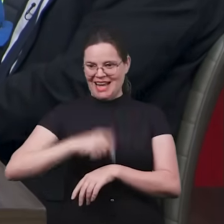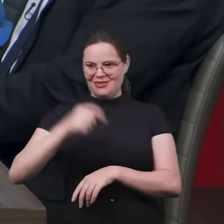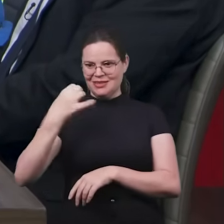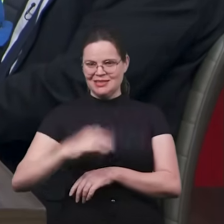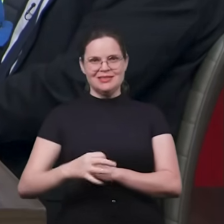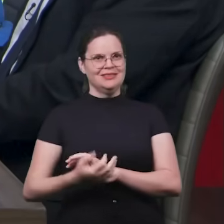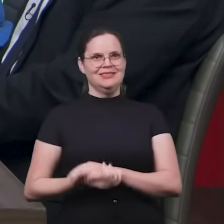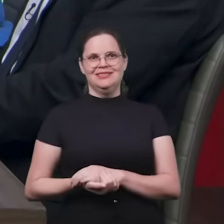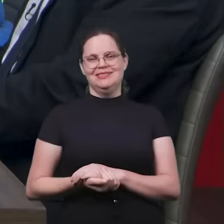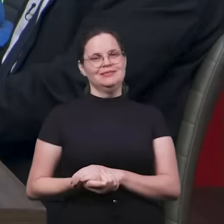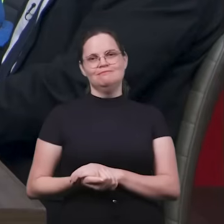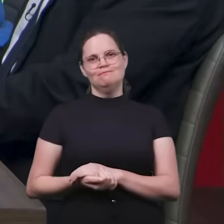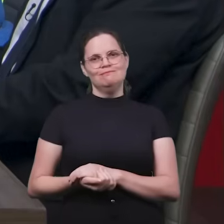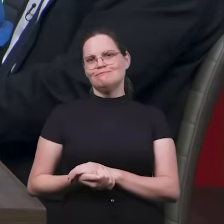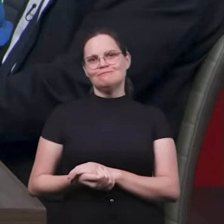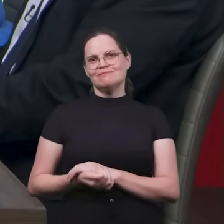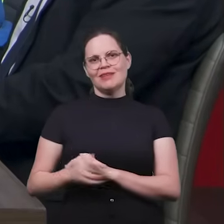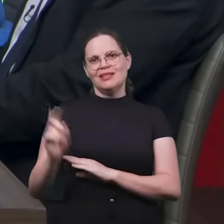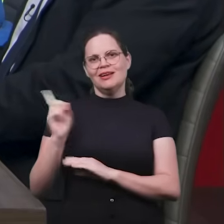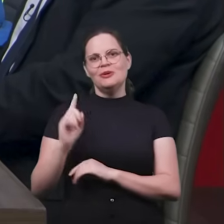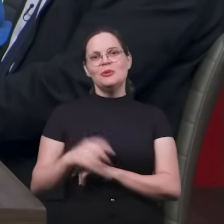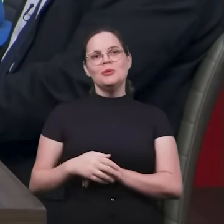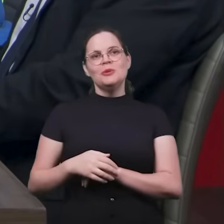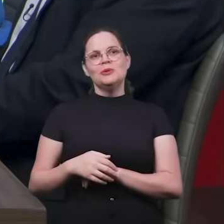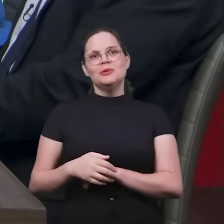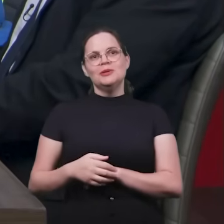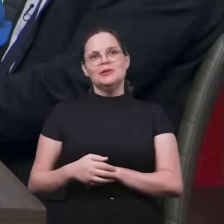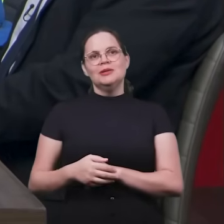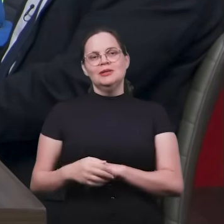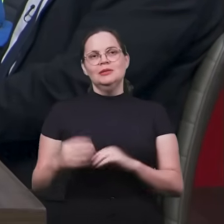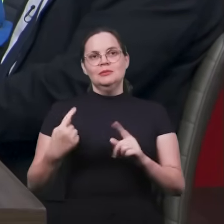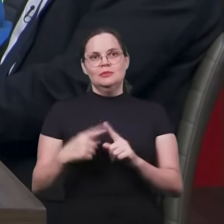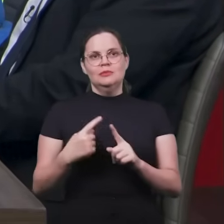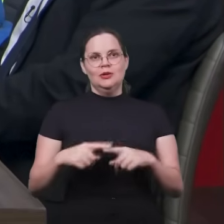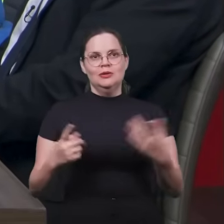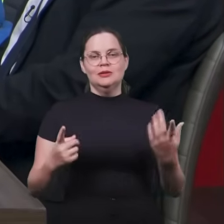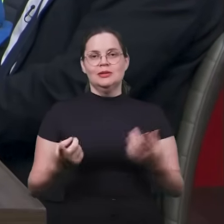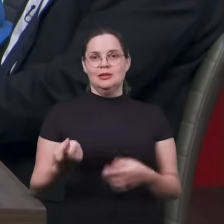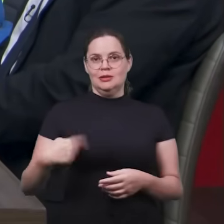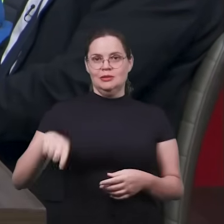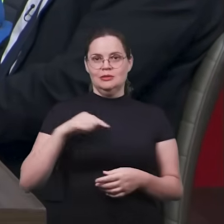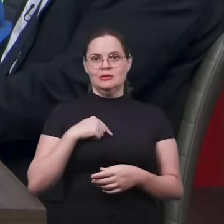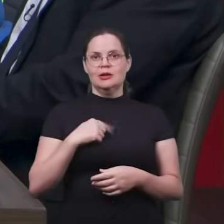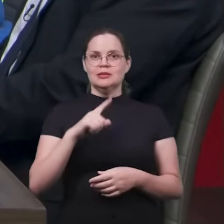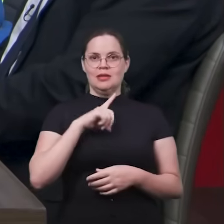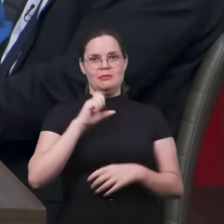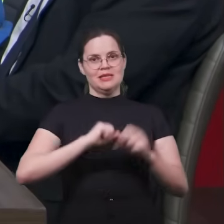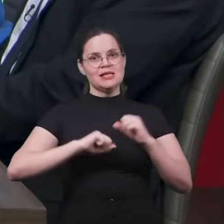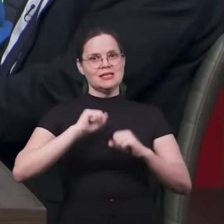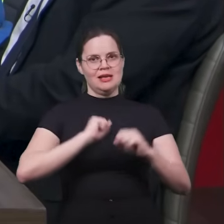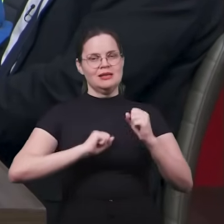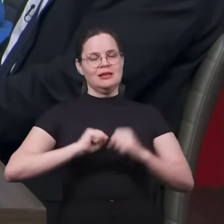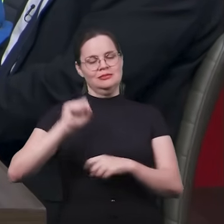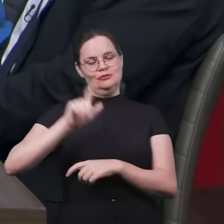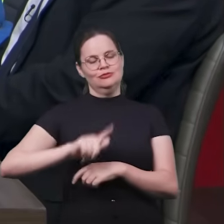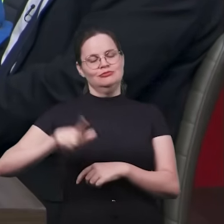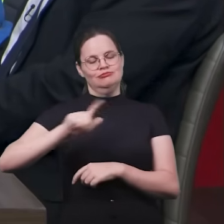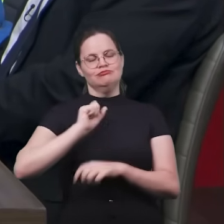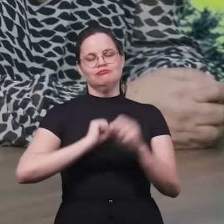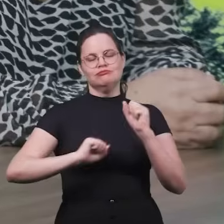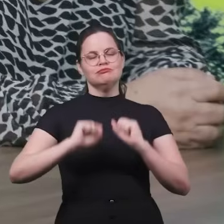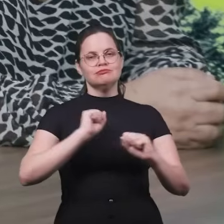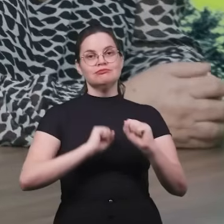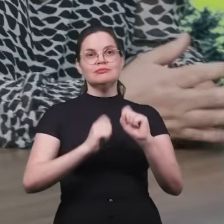hora. Não, porque realmente gera em nós uma ansiedade muito grande para